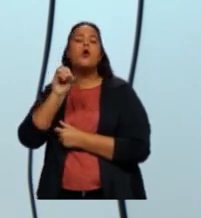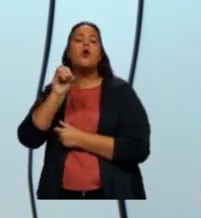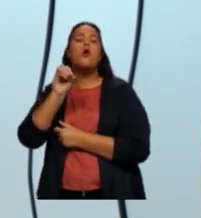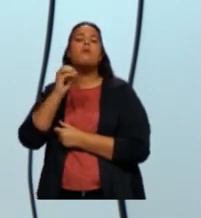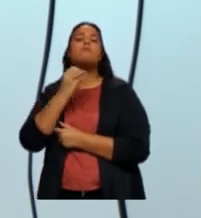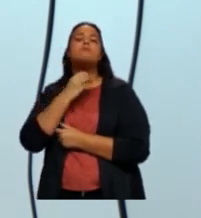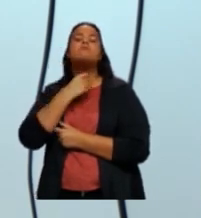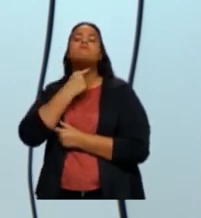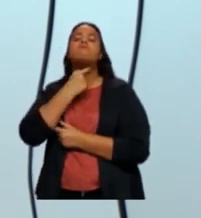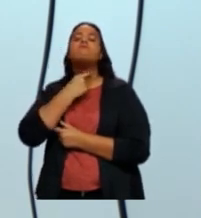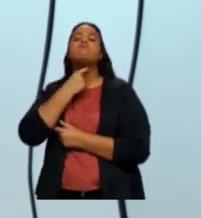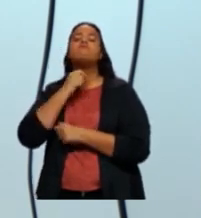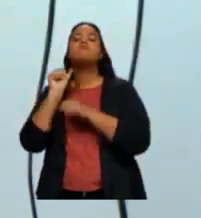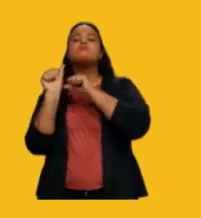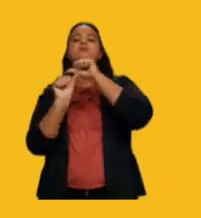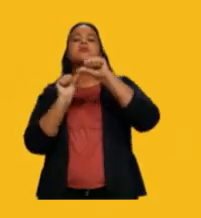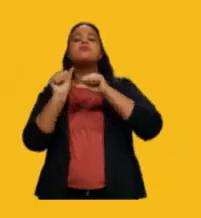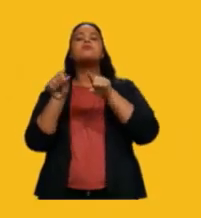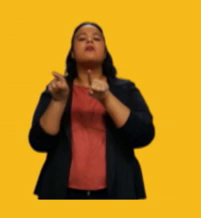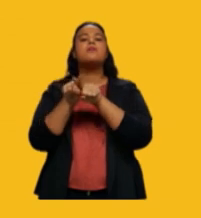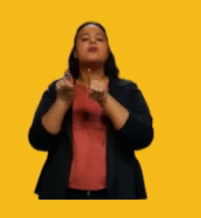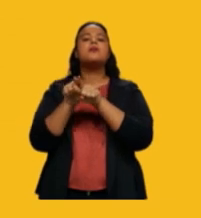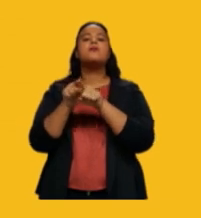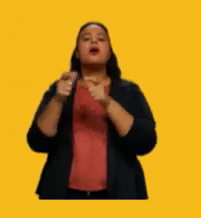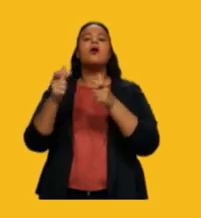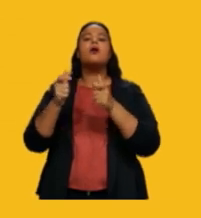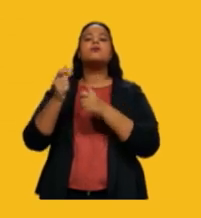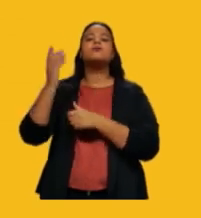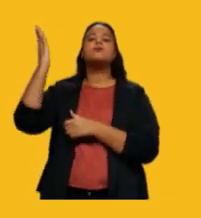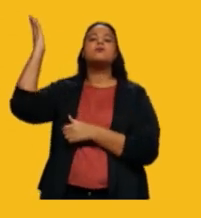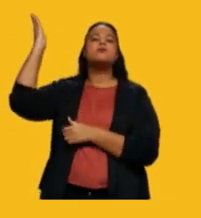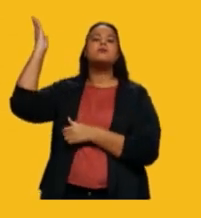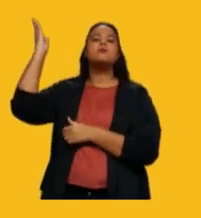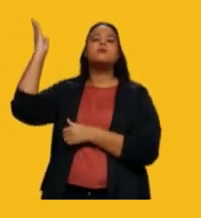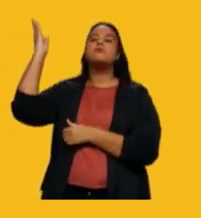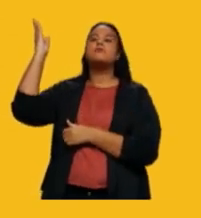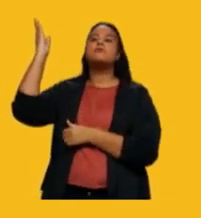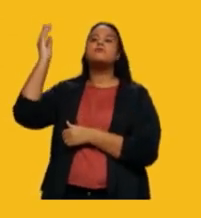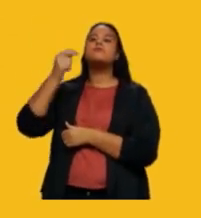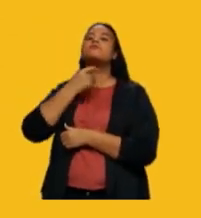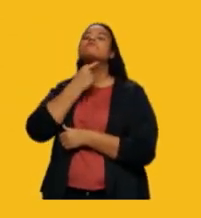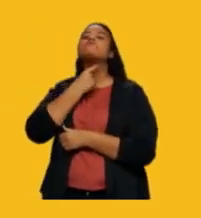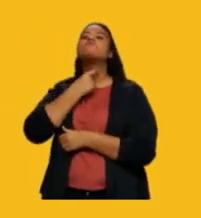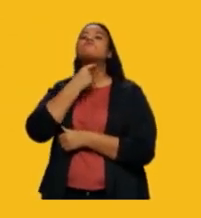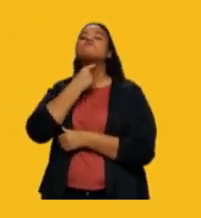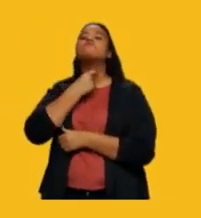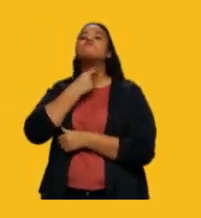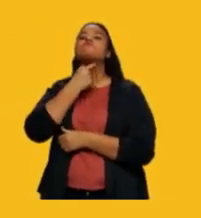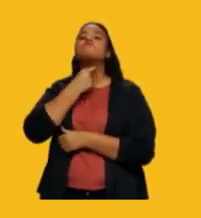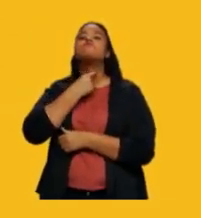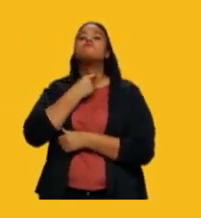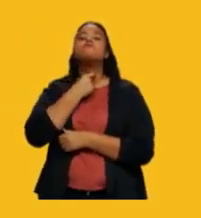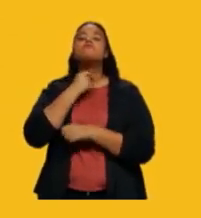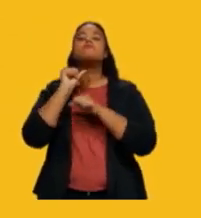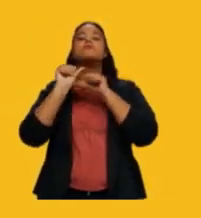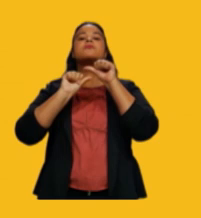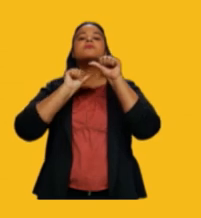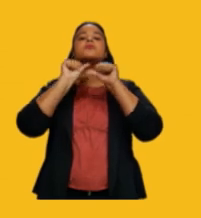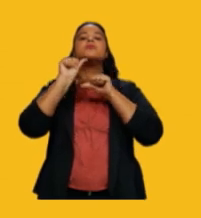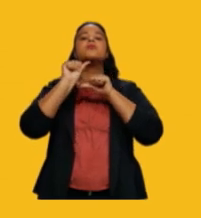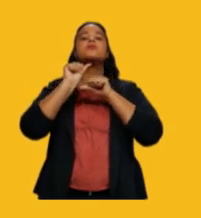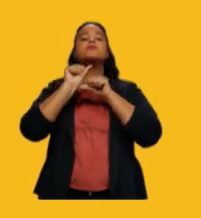Essa alteração está bem localizado próximo à faringe, é uma alteração